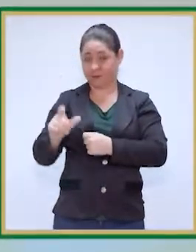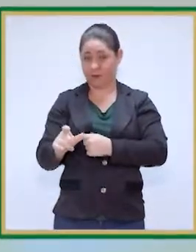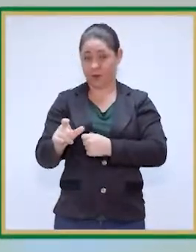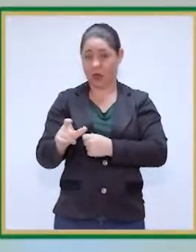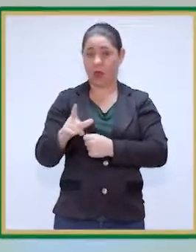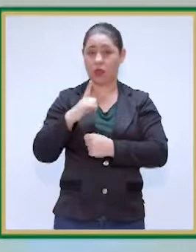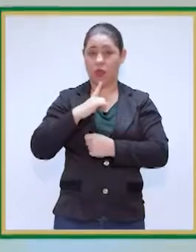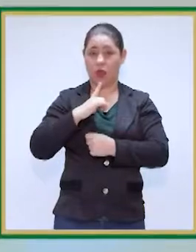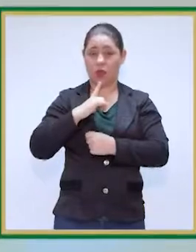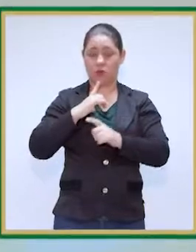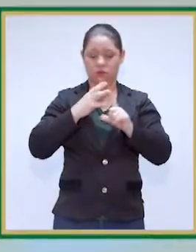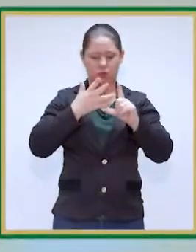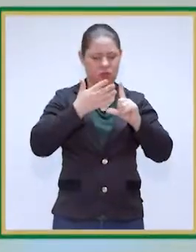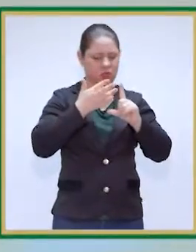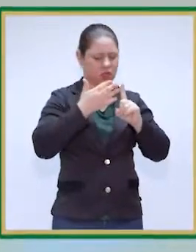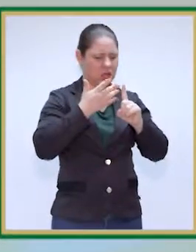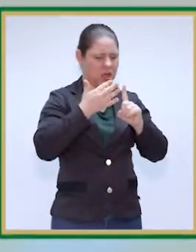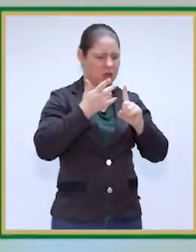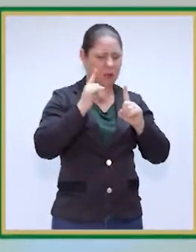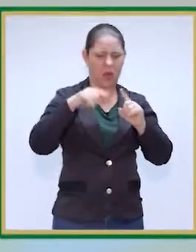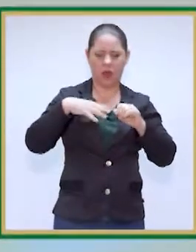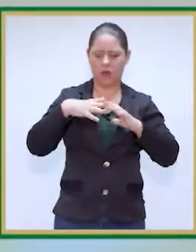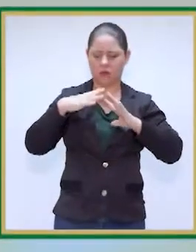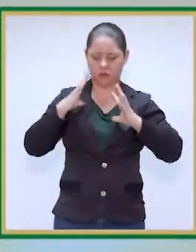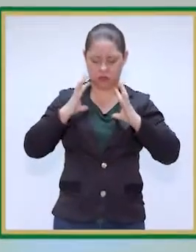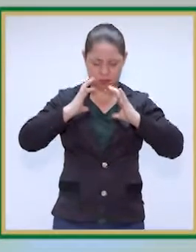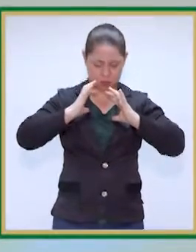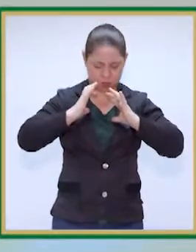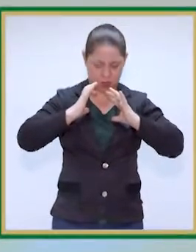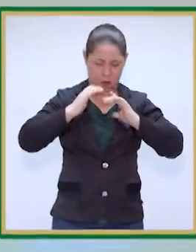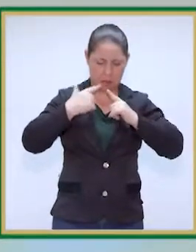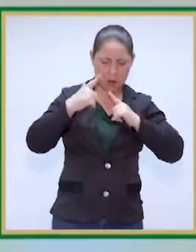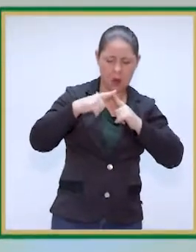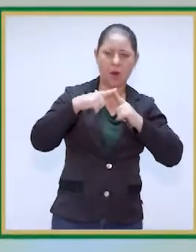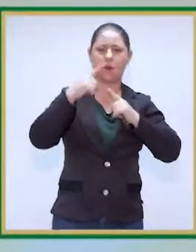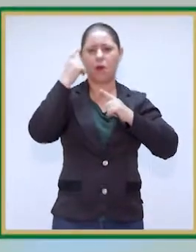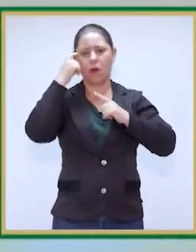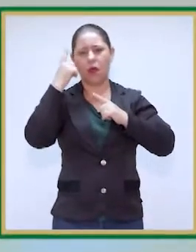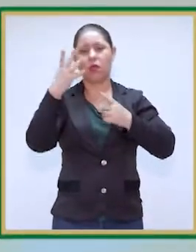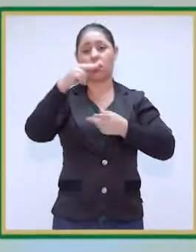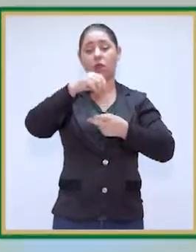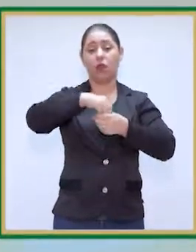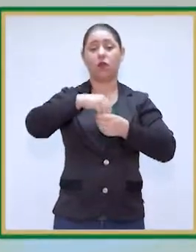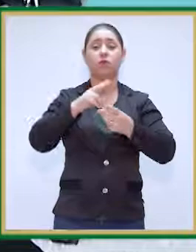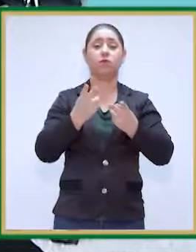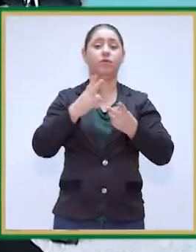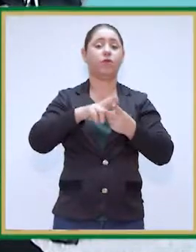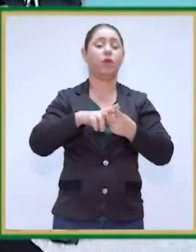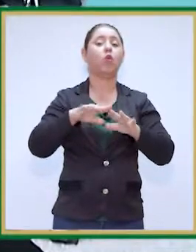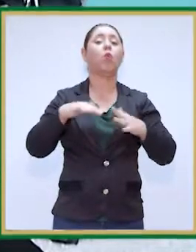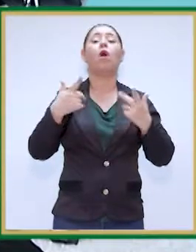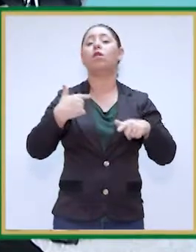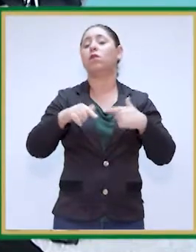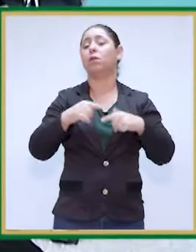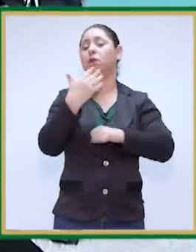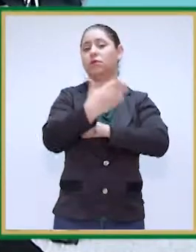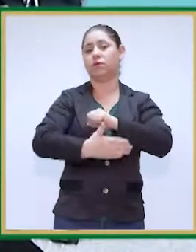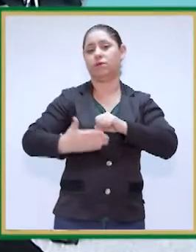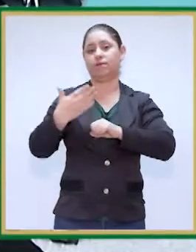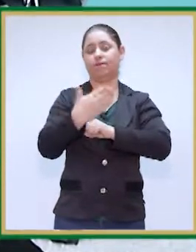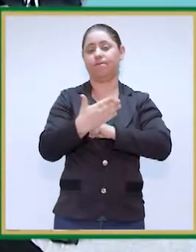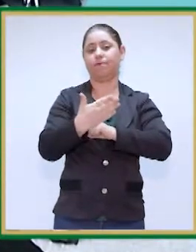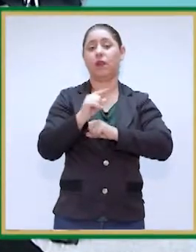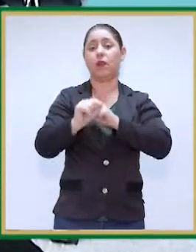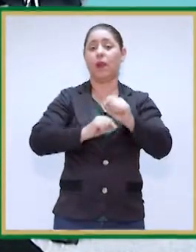portadoras de transtorno mental em conflito com a lei, né, dentro de unidades prisionais. Qual é o trabalho assim, da